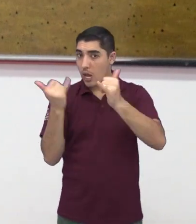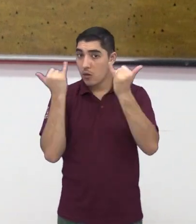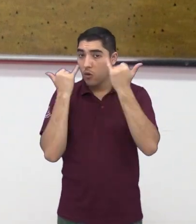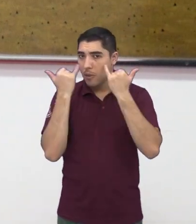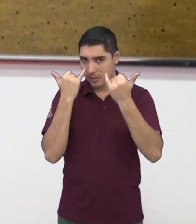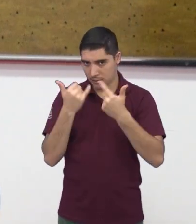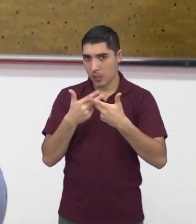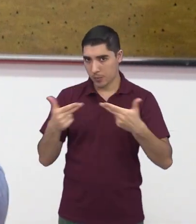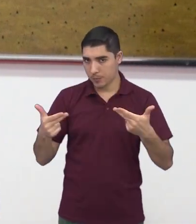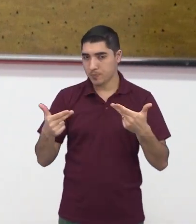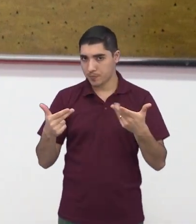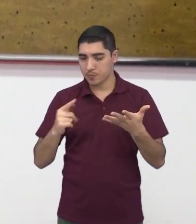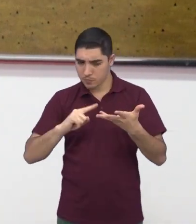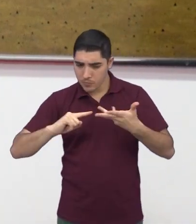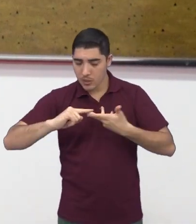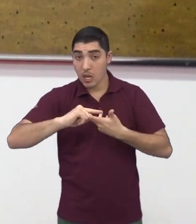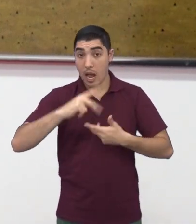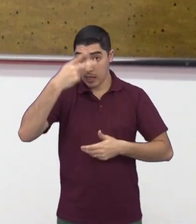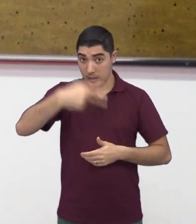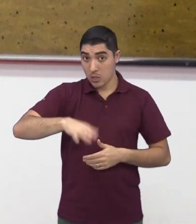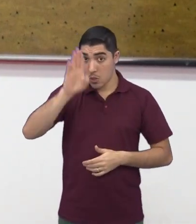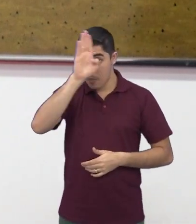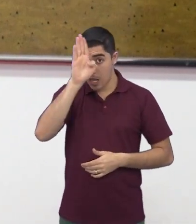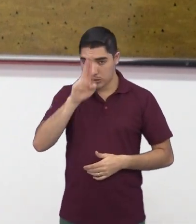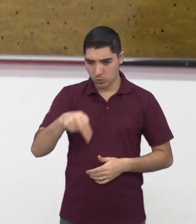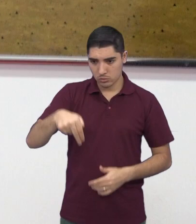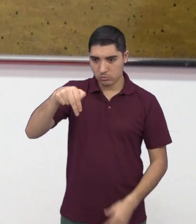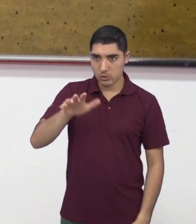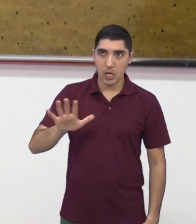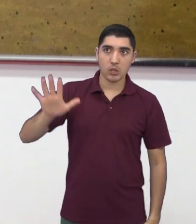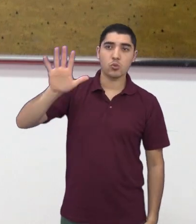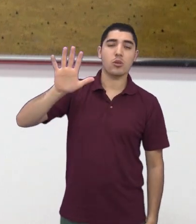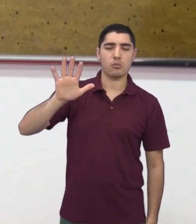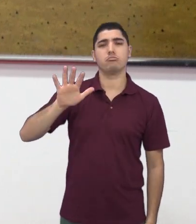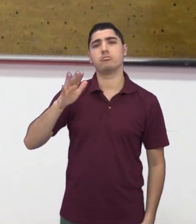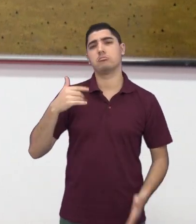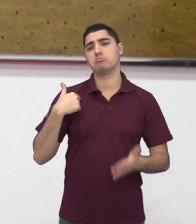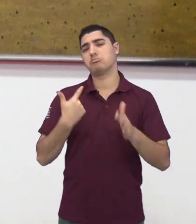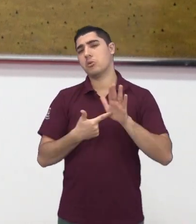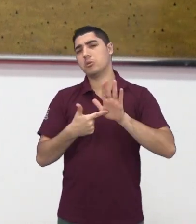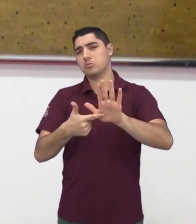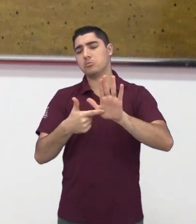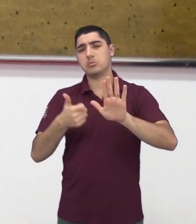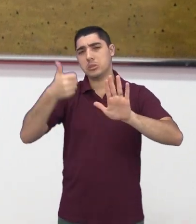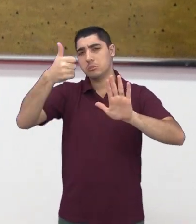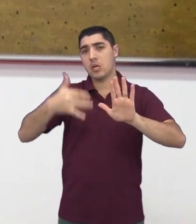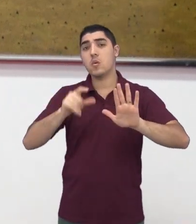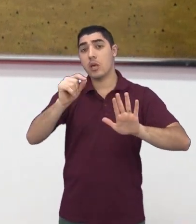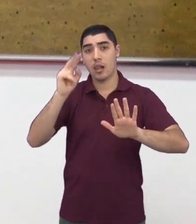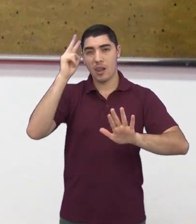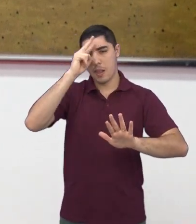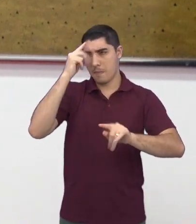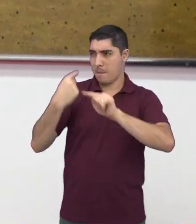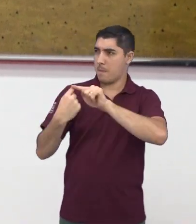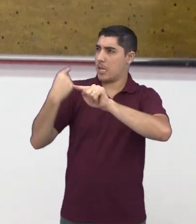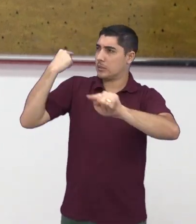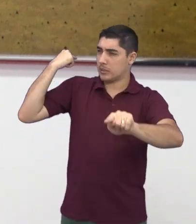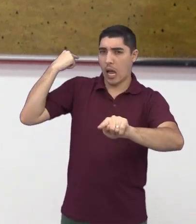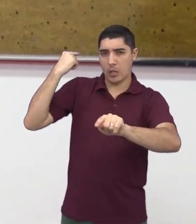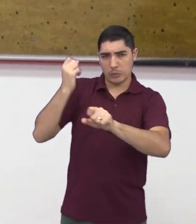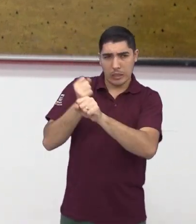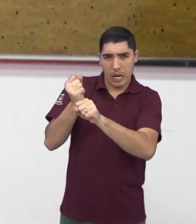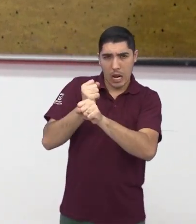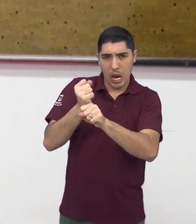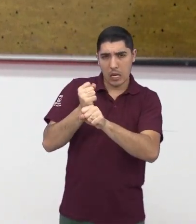vocês, começando então a nível nacional. Se a gente for parar para ver um pouquinho do histórico das últimas décadas, a